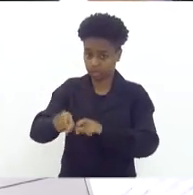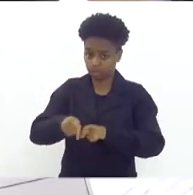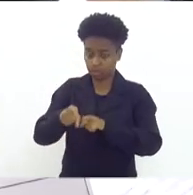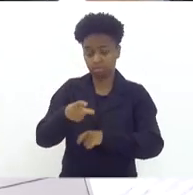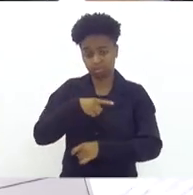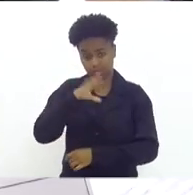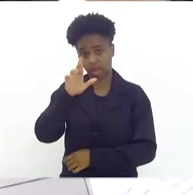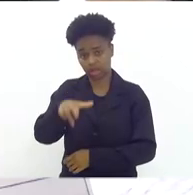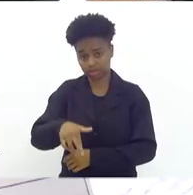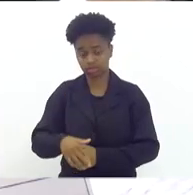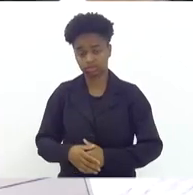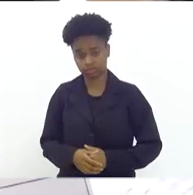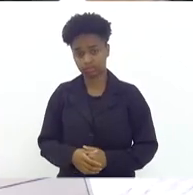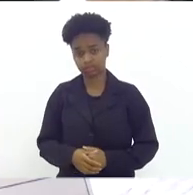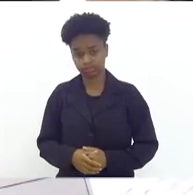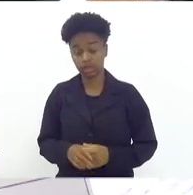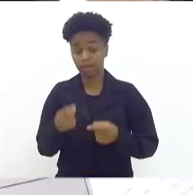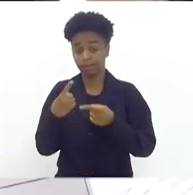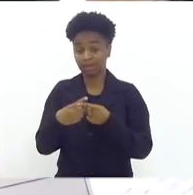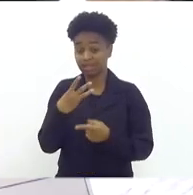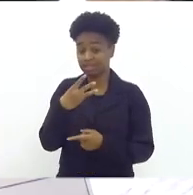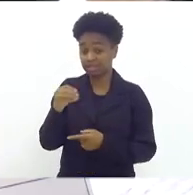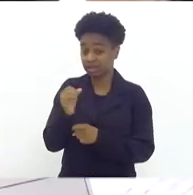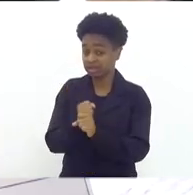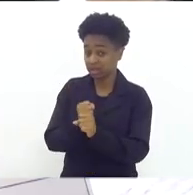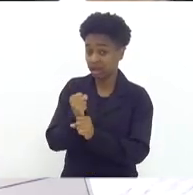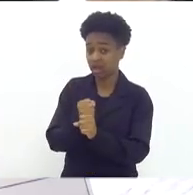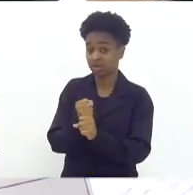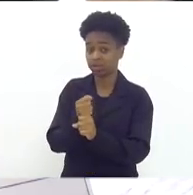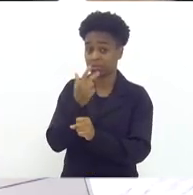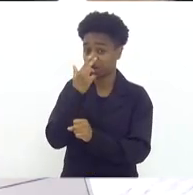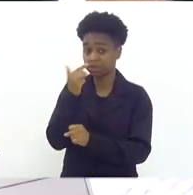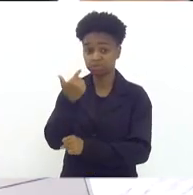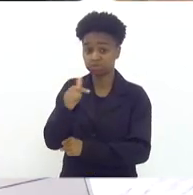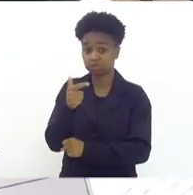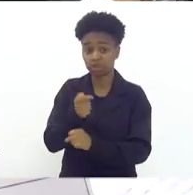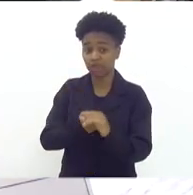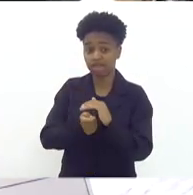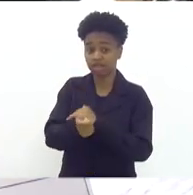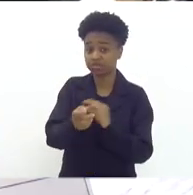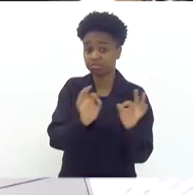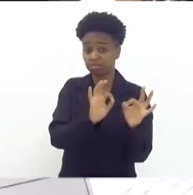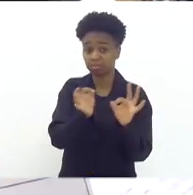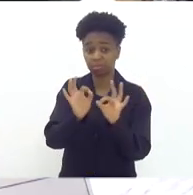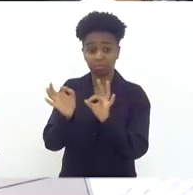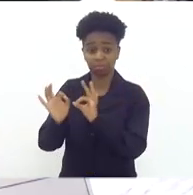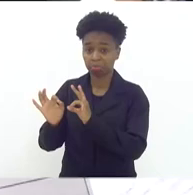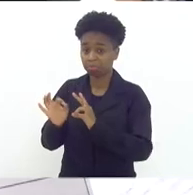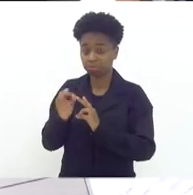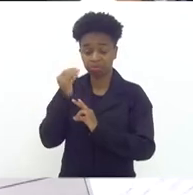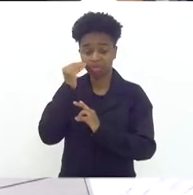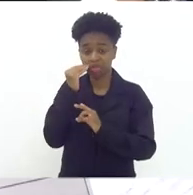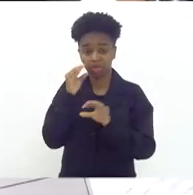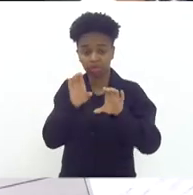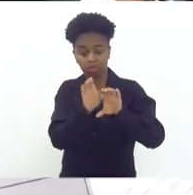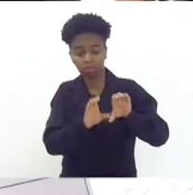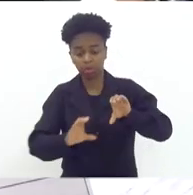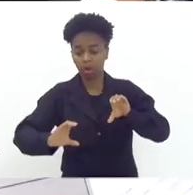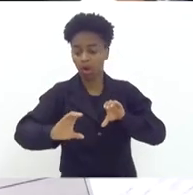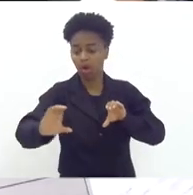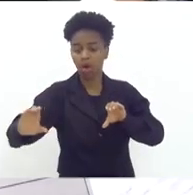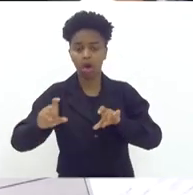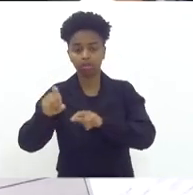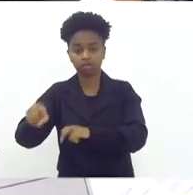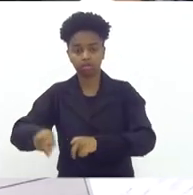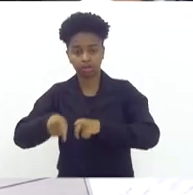porque em 30 anos de concessão me parece não haver qualquer investimento para levar a rede para o interior do nosso Estado em